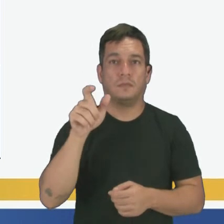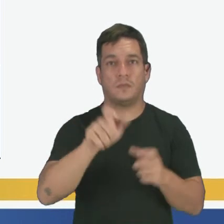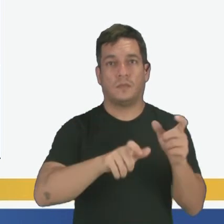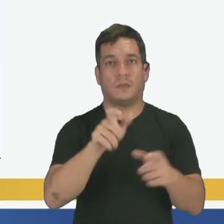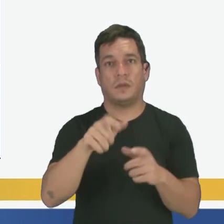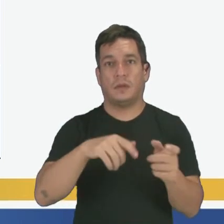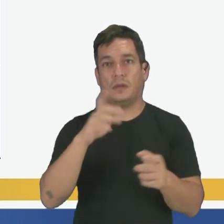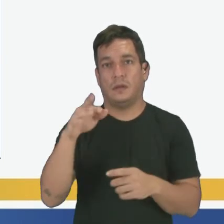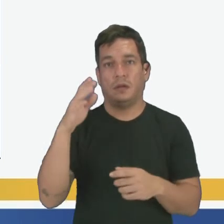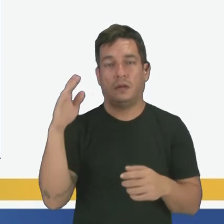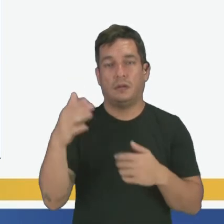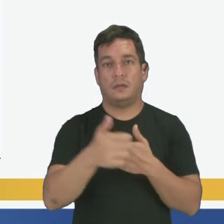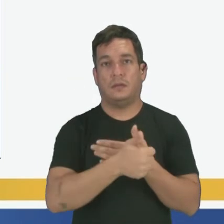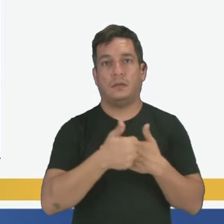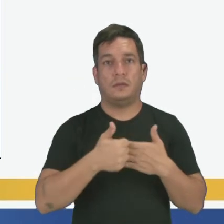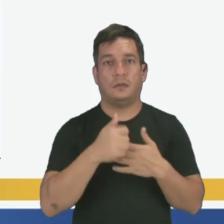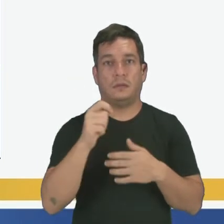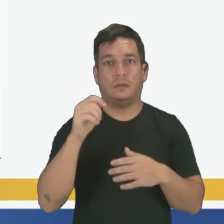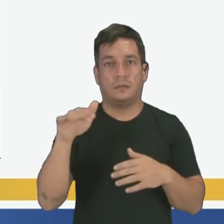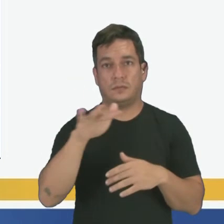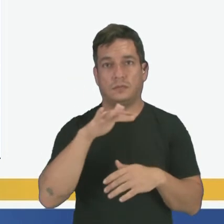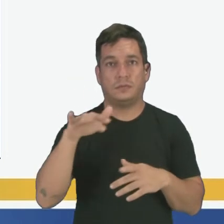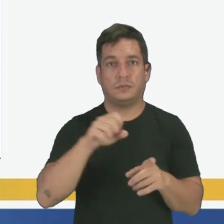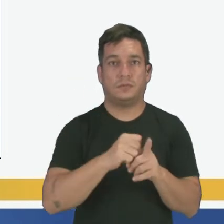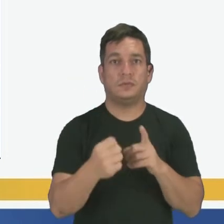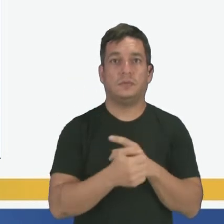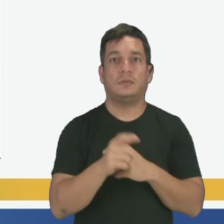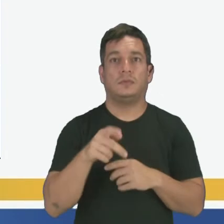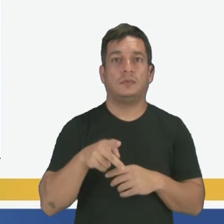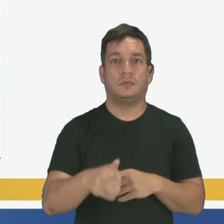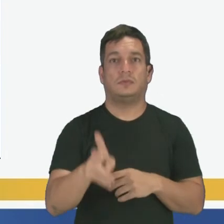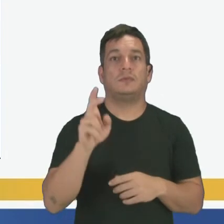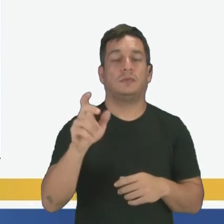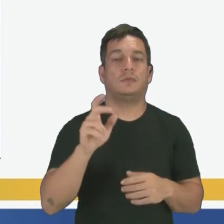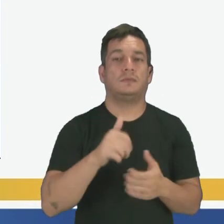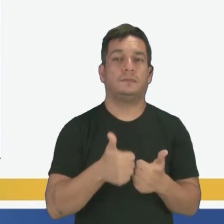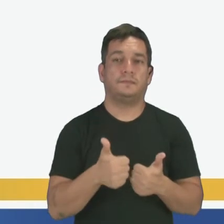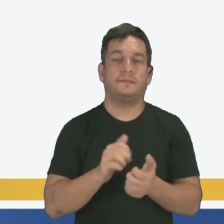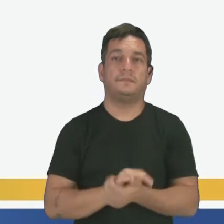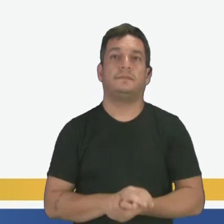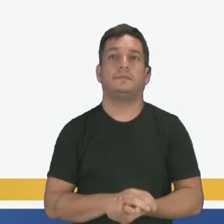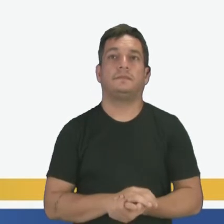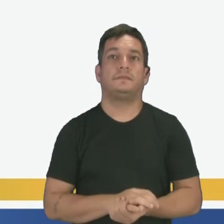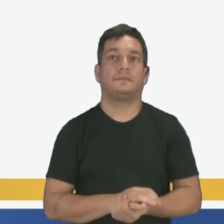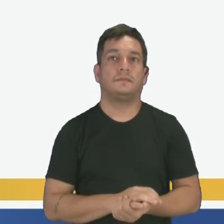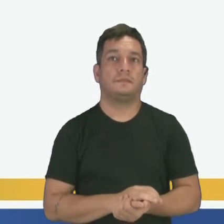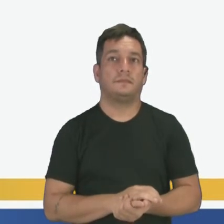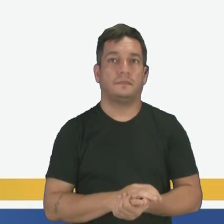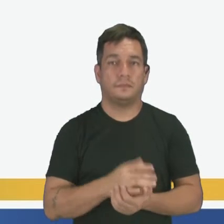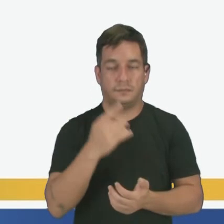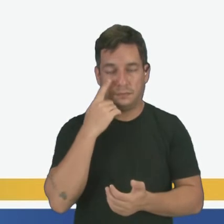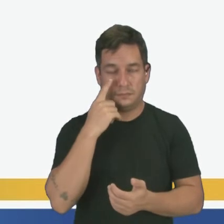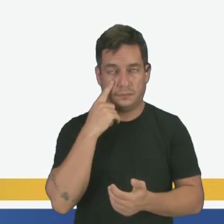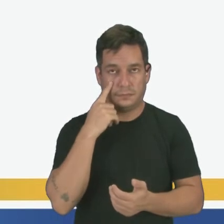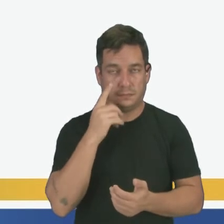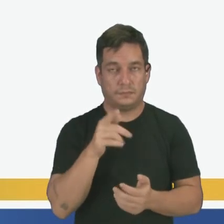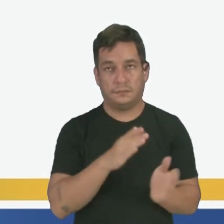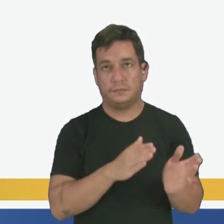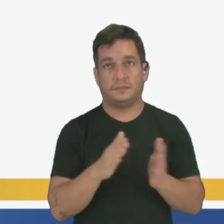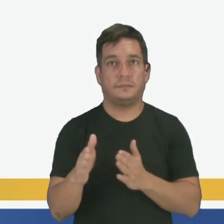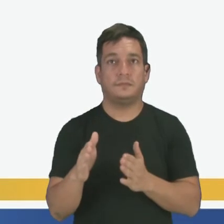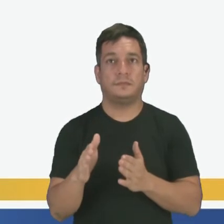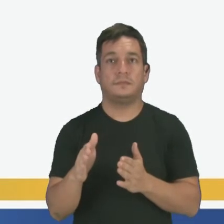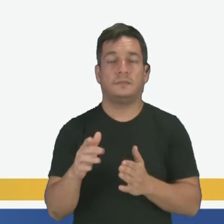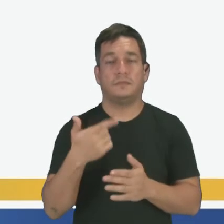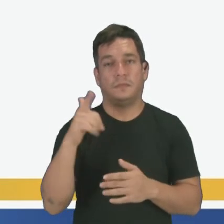da sociedade, atualiza-se aperfeiçoando-se continuamente. Tudo bem? Então vamos continuar aqui, nós temos